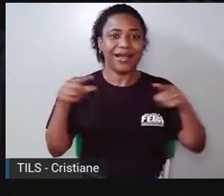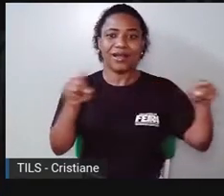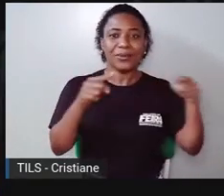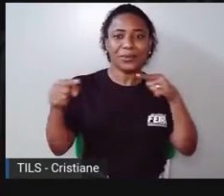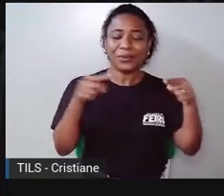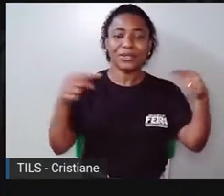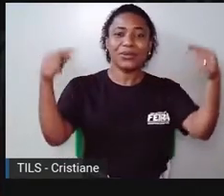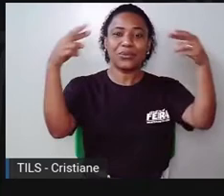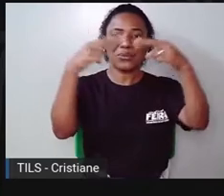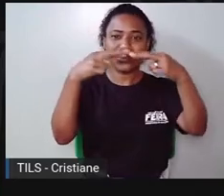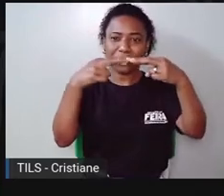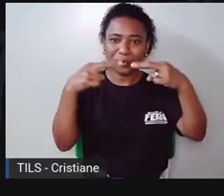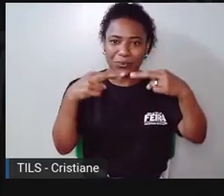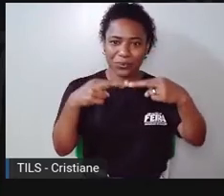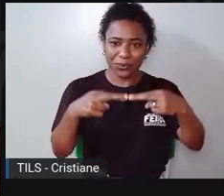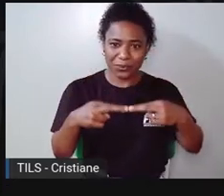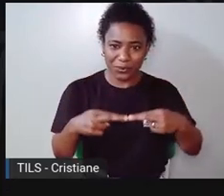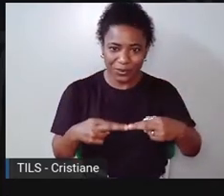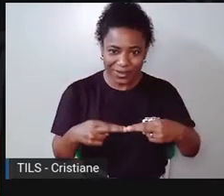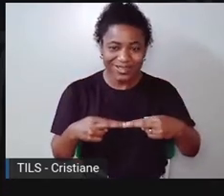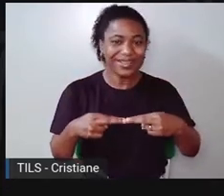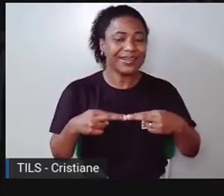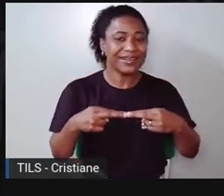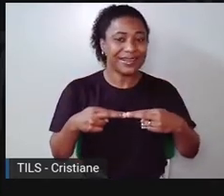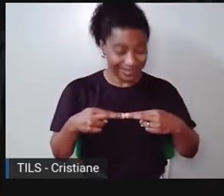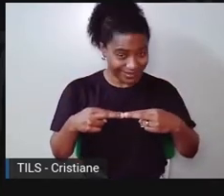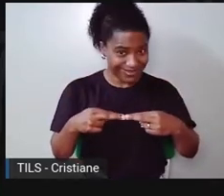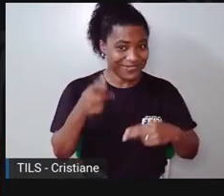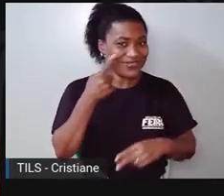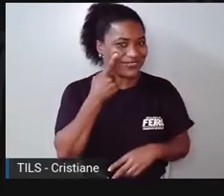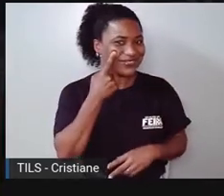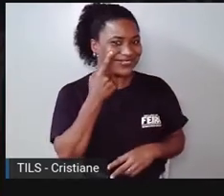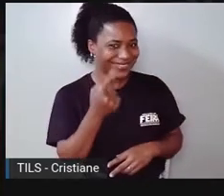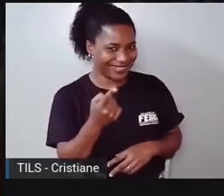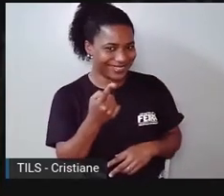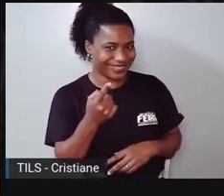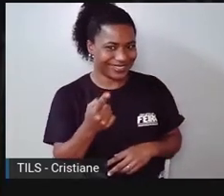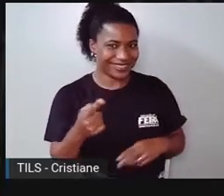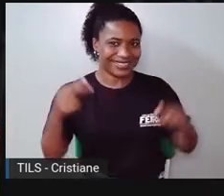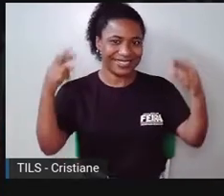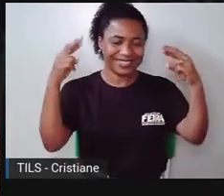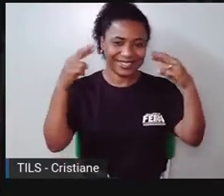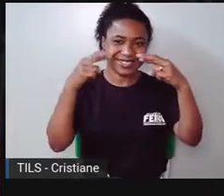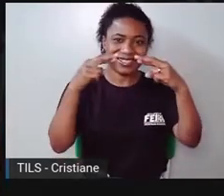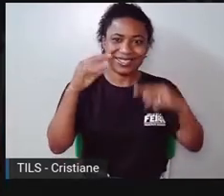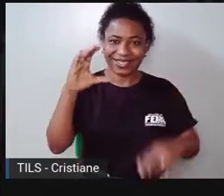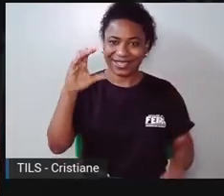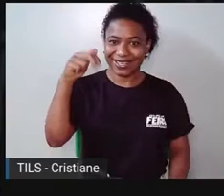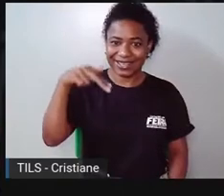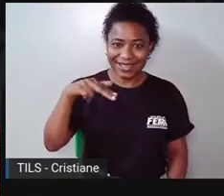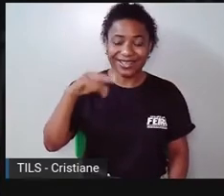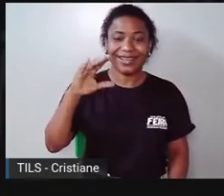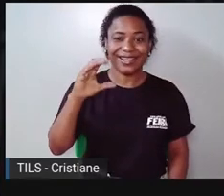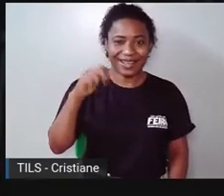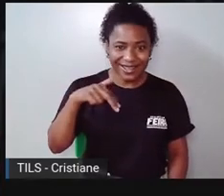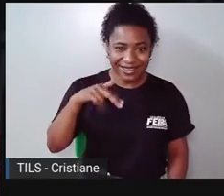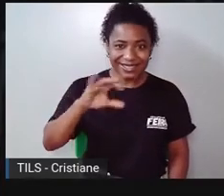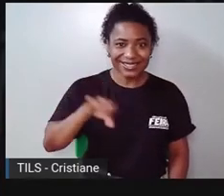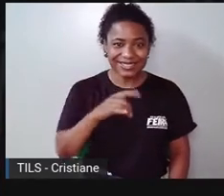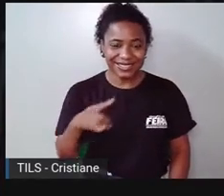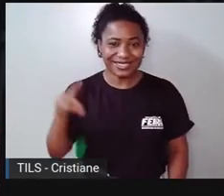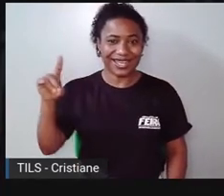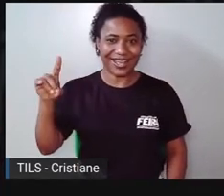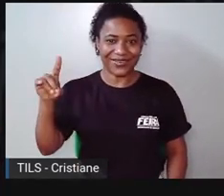acompanhar com as colheres. Vamos então, lá. Então, a palavra canção. Olha. Can, can, san, san,